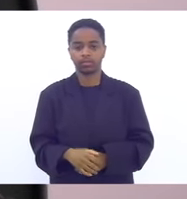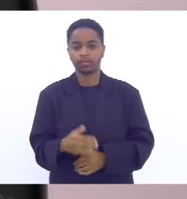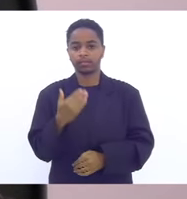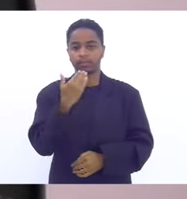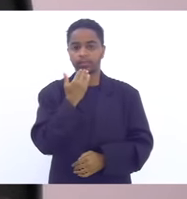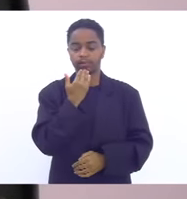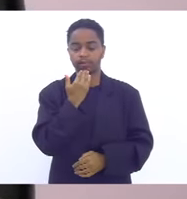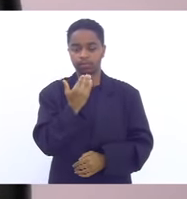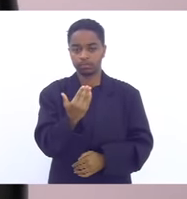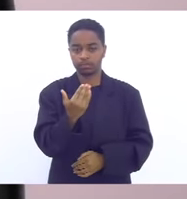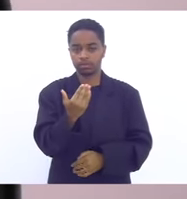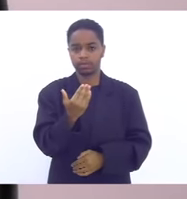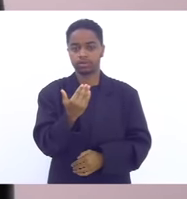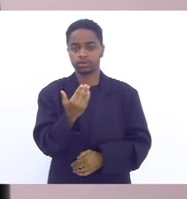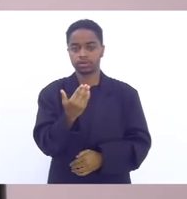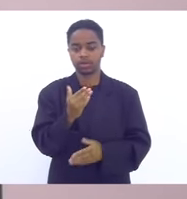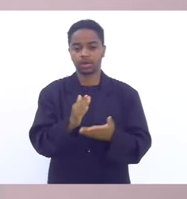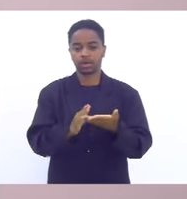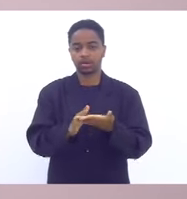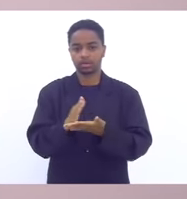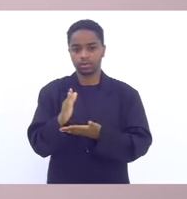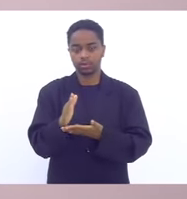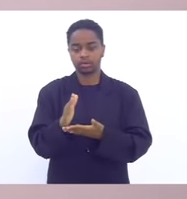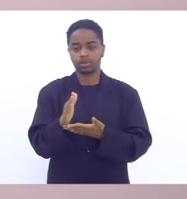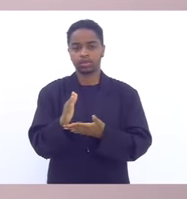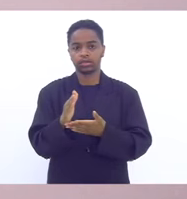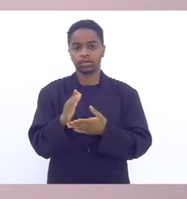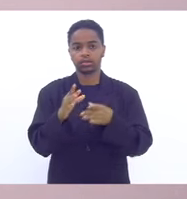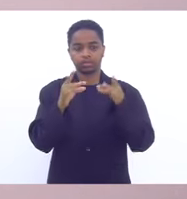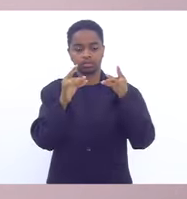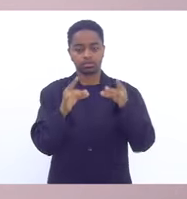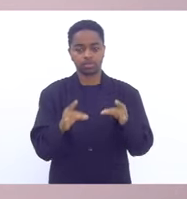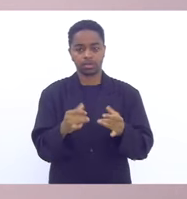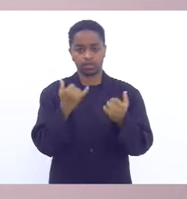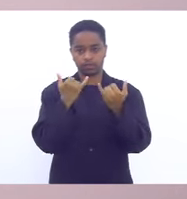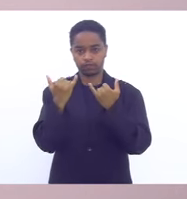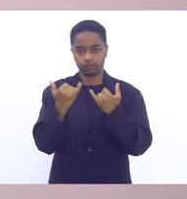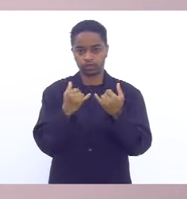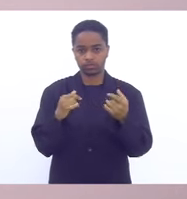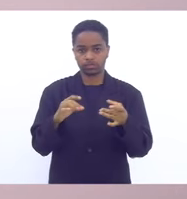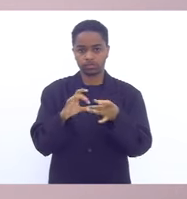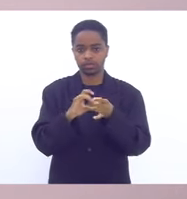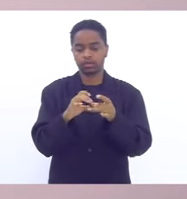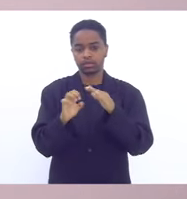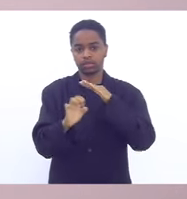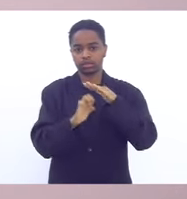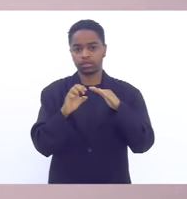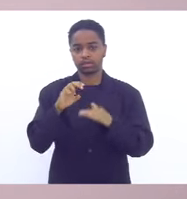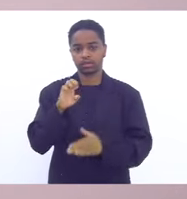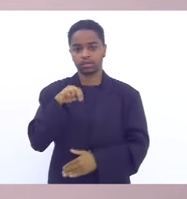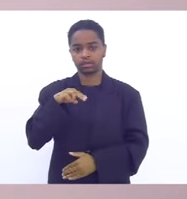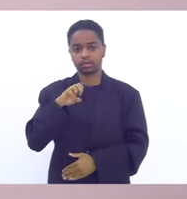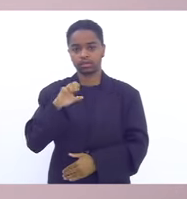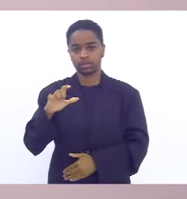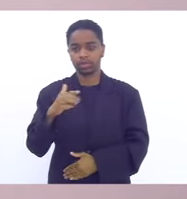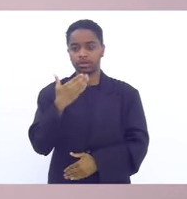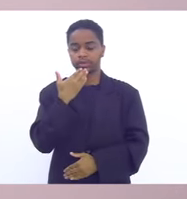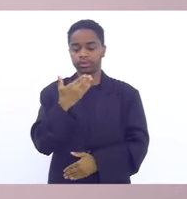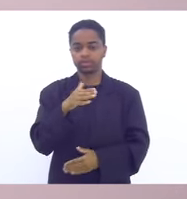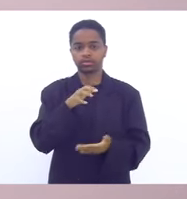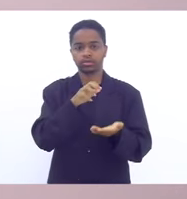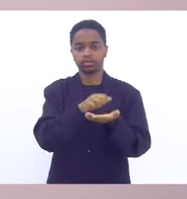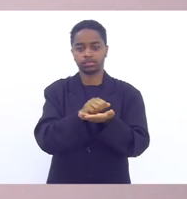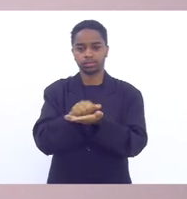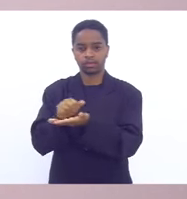que seja aprovado o requerimento de informações junto à empresa Enel Brasil, demandando cópias das atas das reuniões do